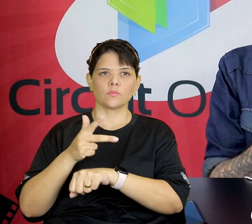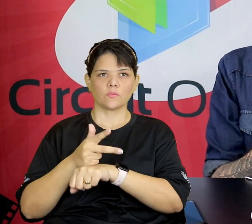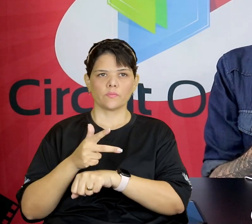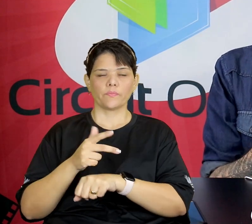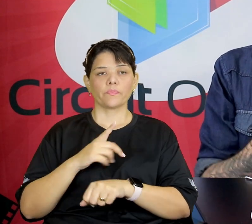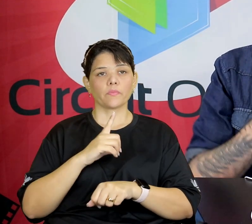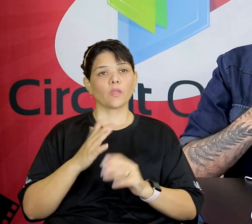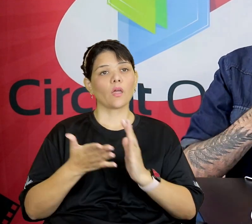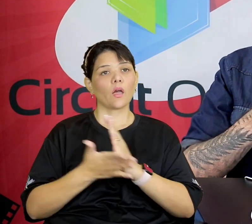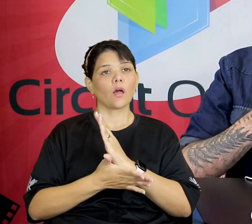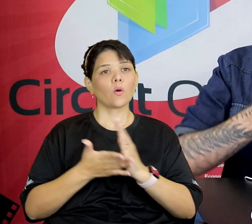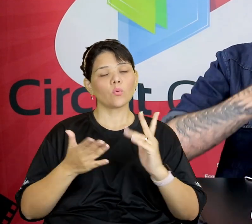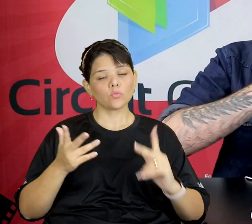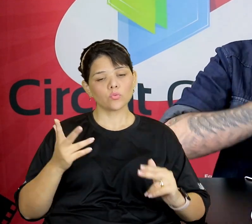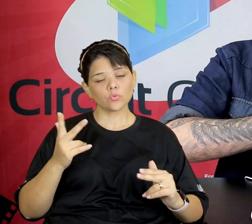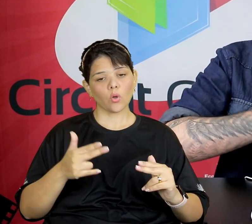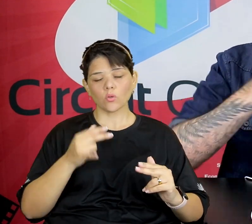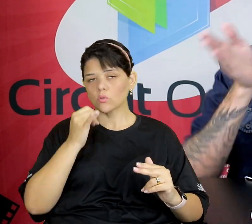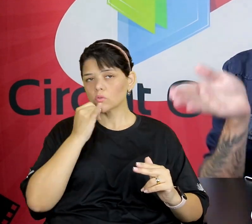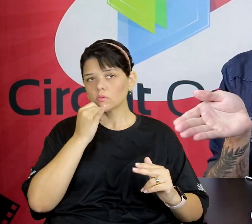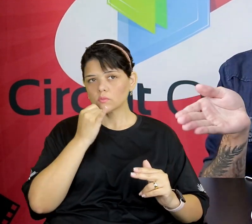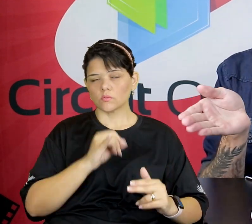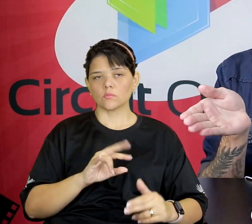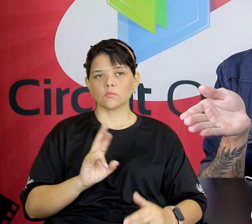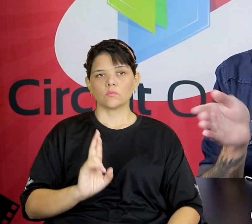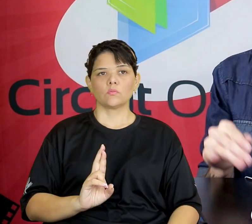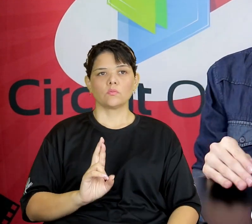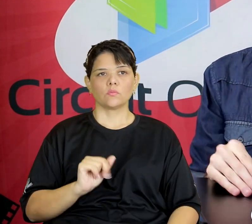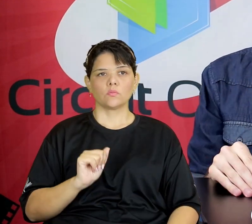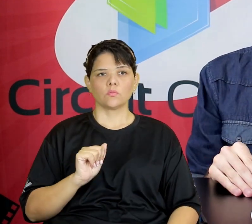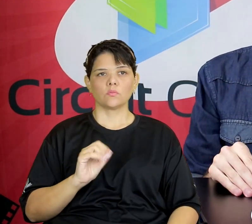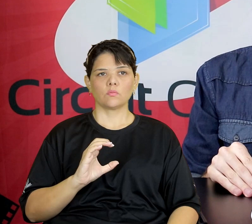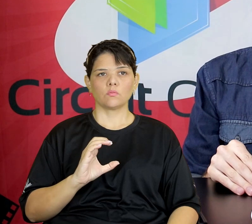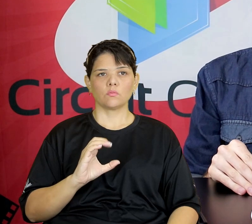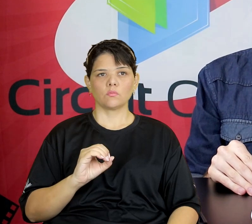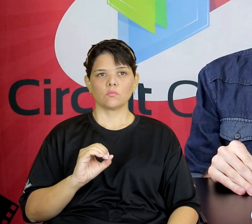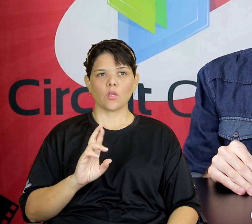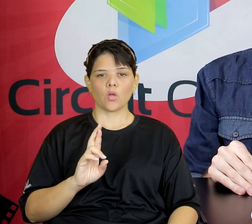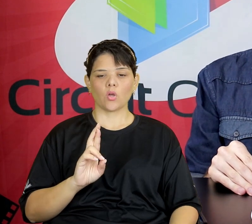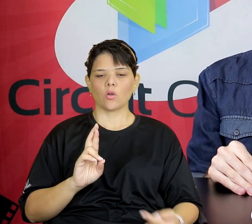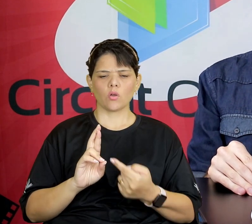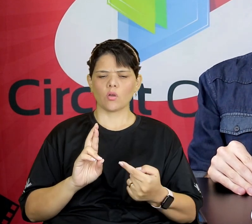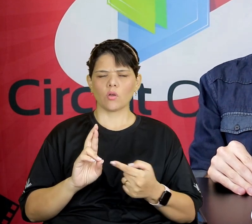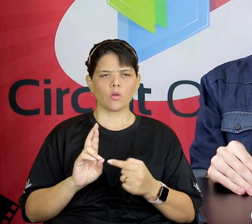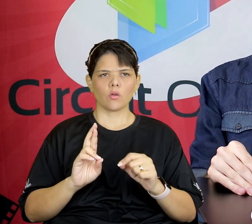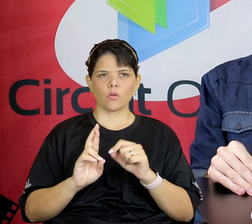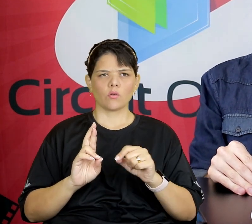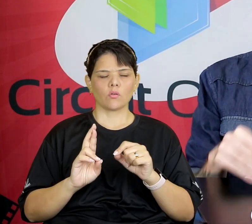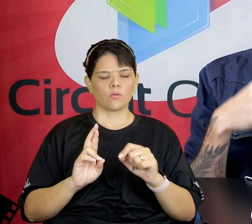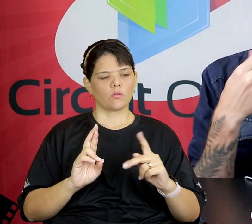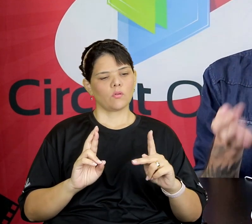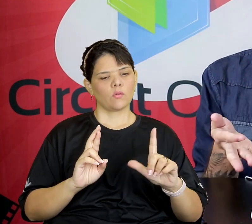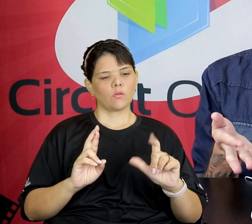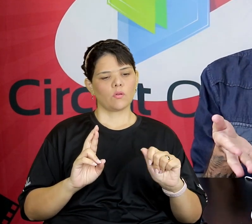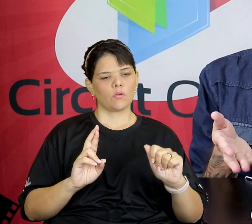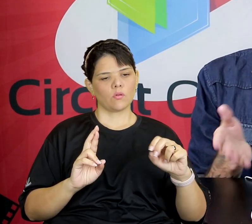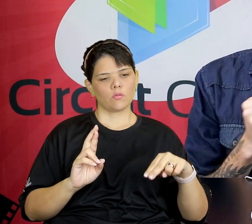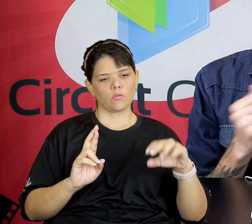raccord consiste em um corte que liga um plano a outro de uma maneira que... Eu vou falar isso pra vocês com